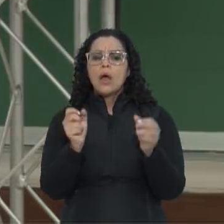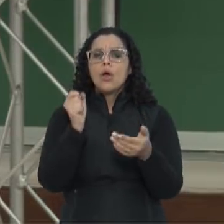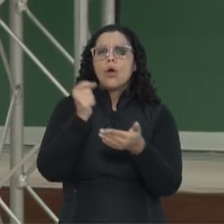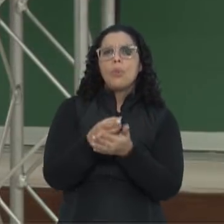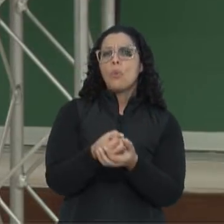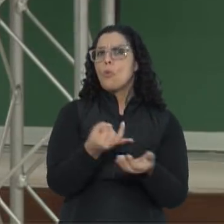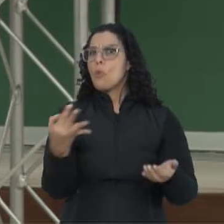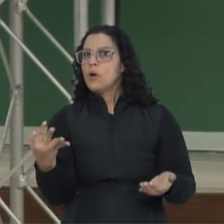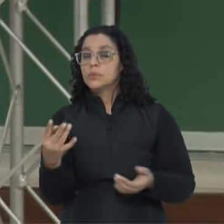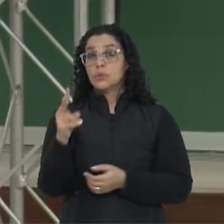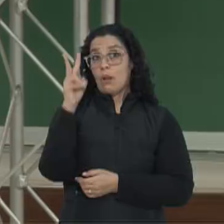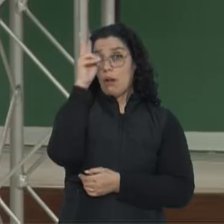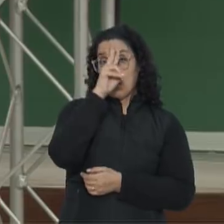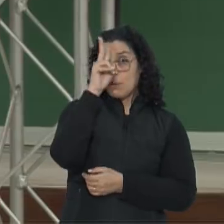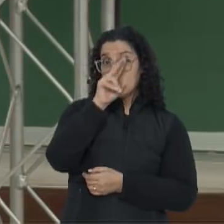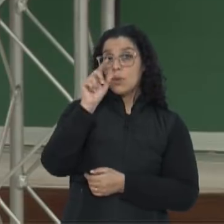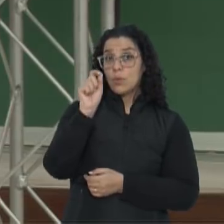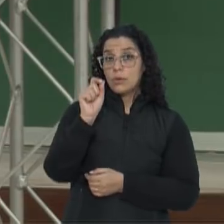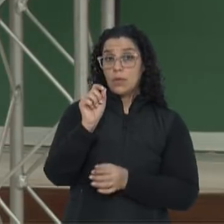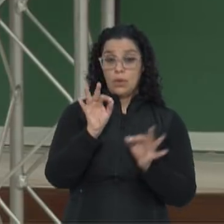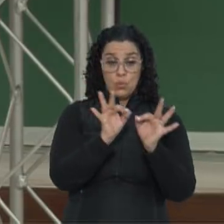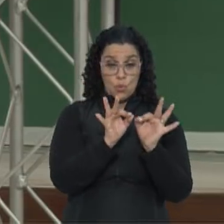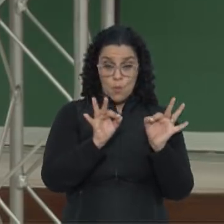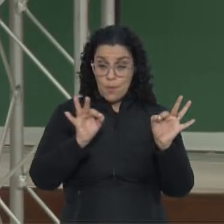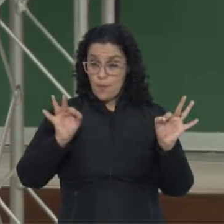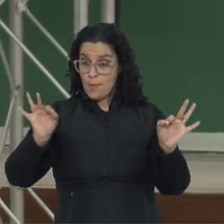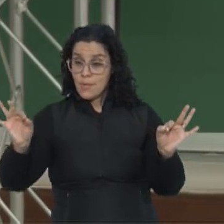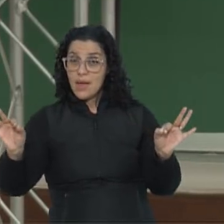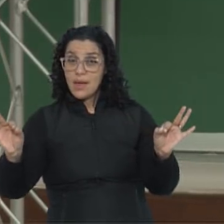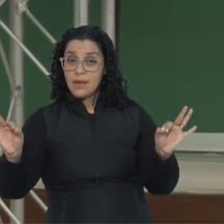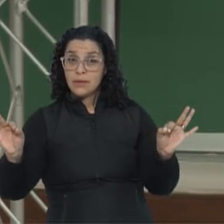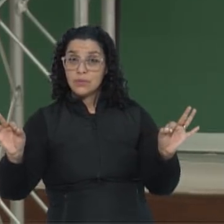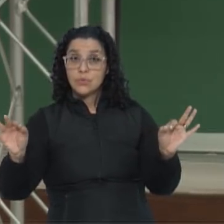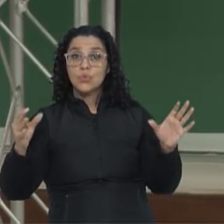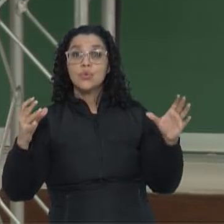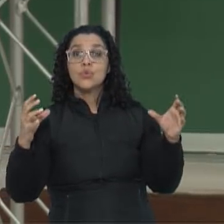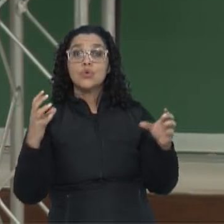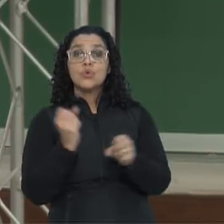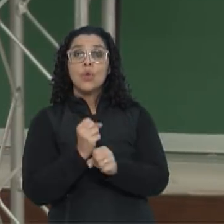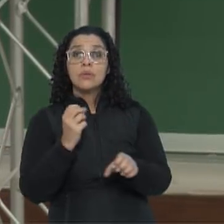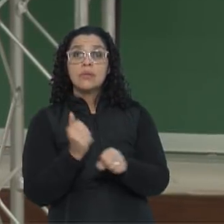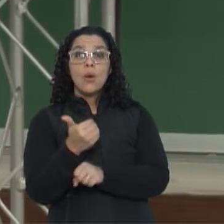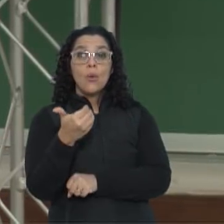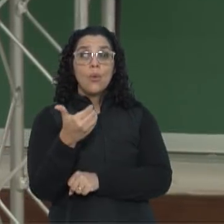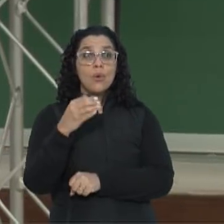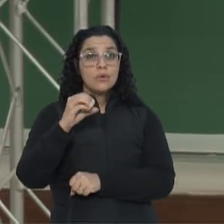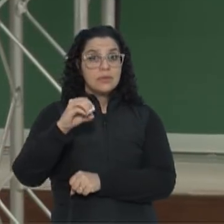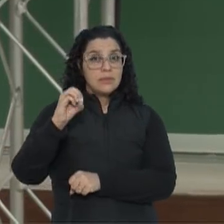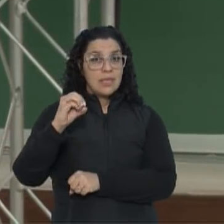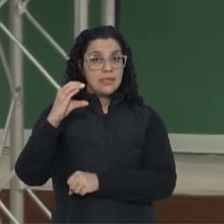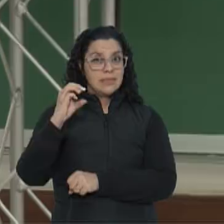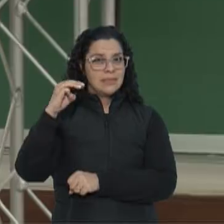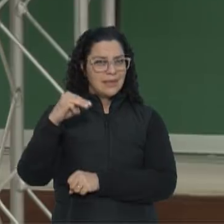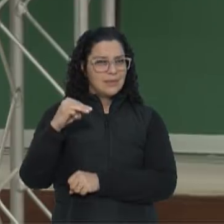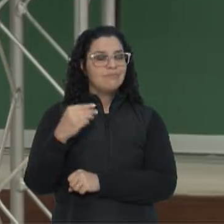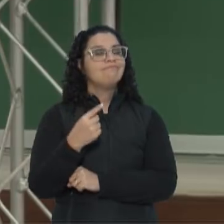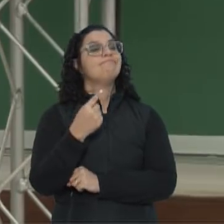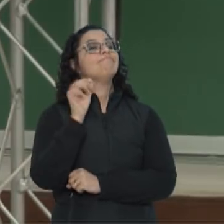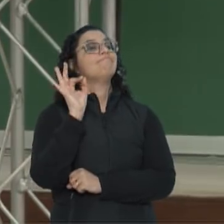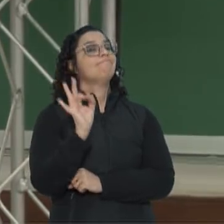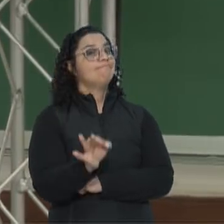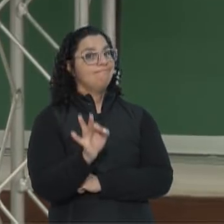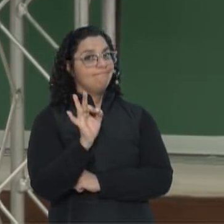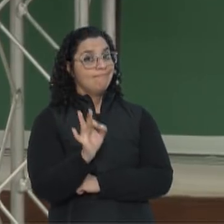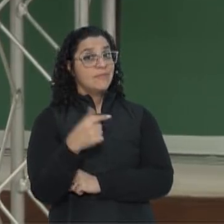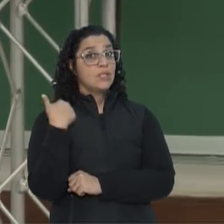comprados? Eu preciso lembrar do quê? Que 1 metro vale 100 centímetros.